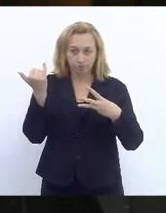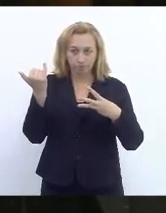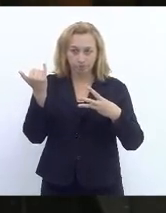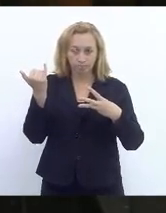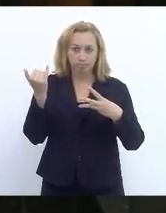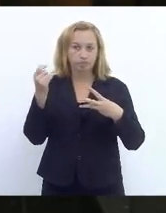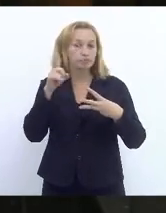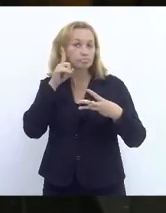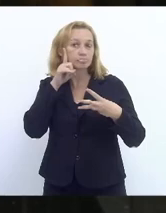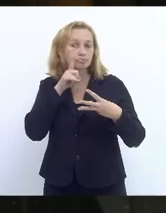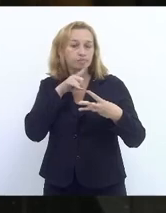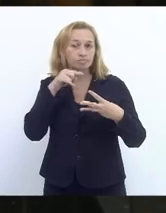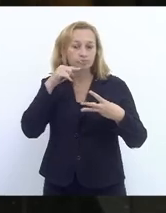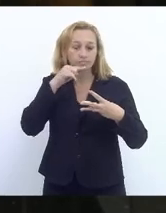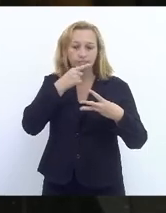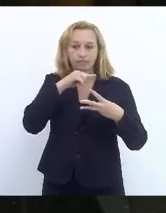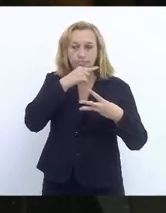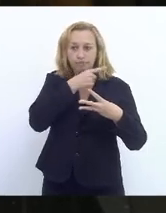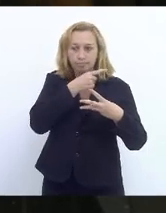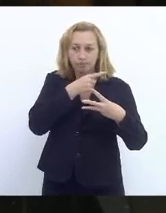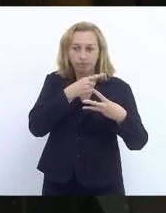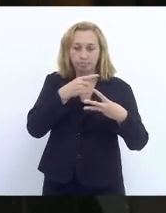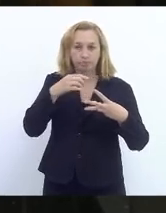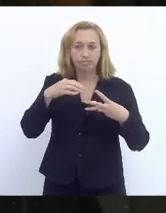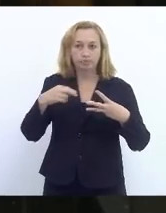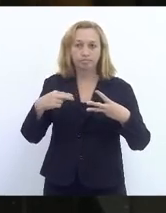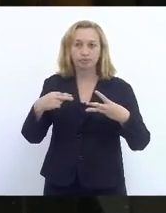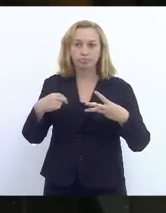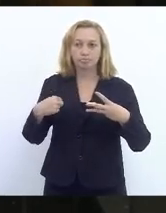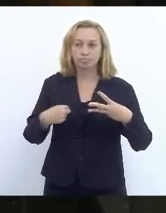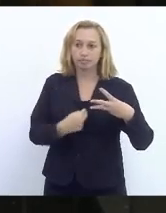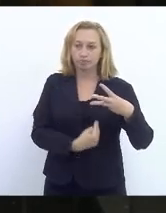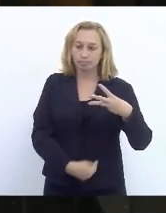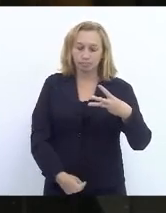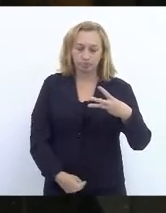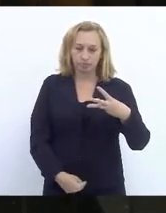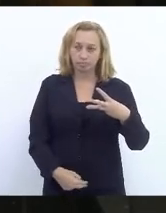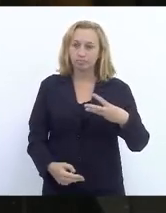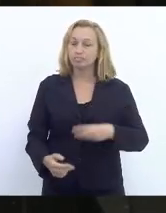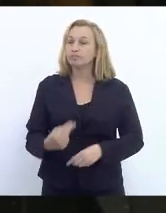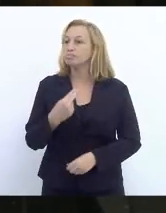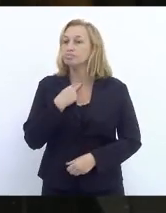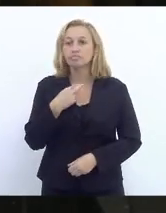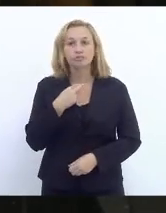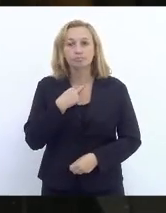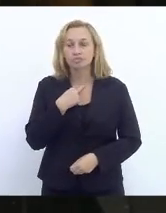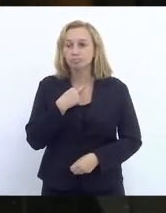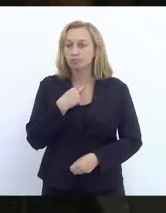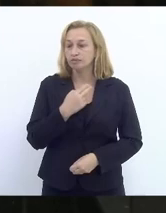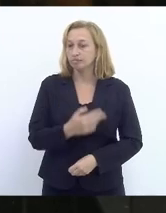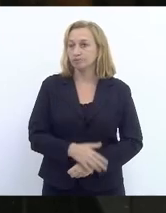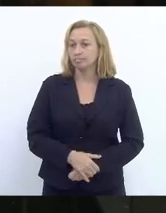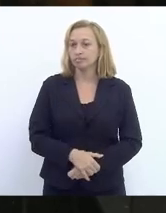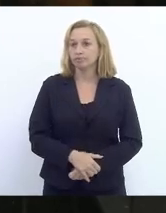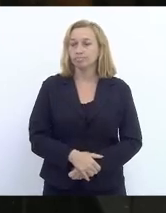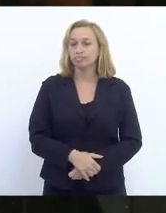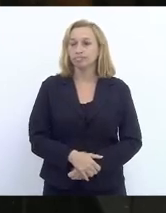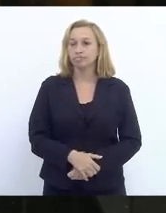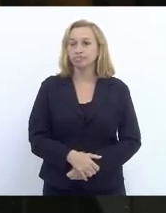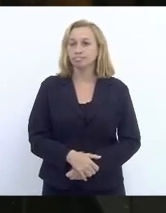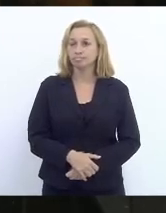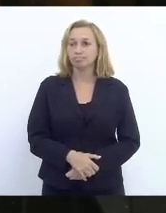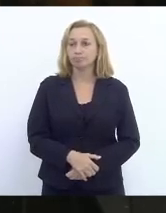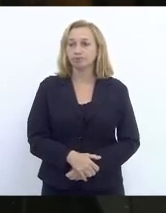o Russo eo chinês não podem sob hipótese alguma